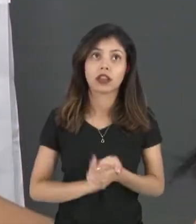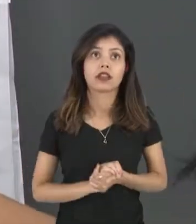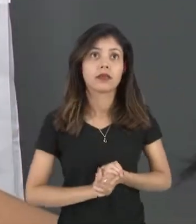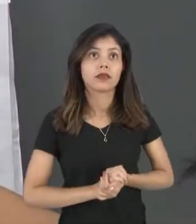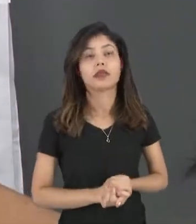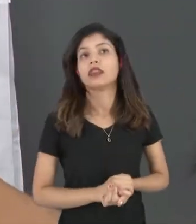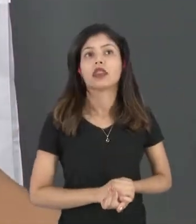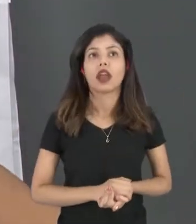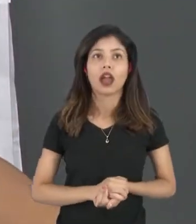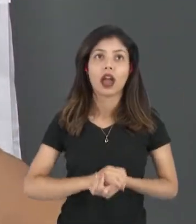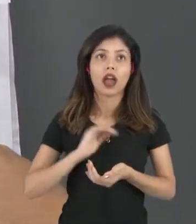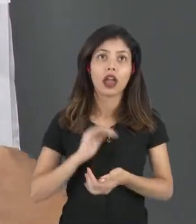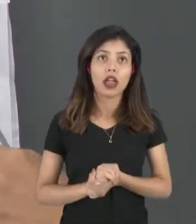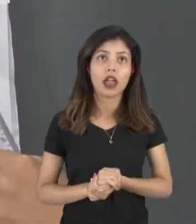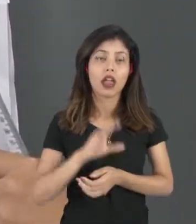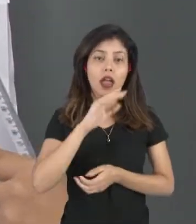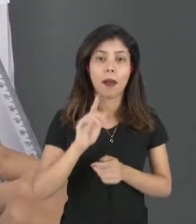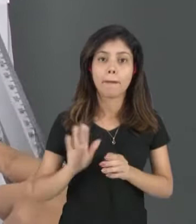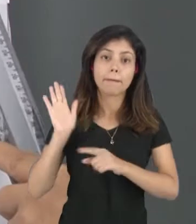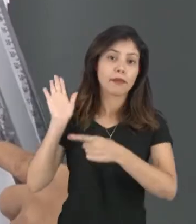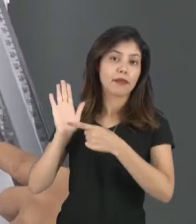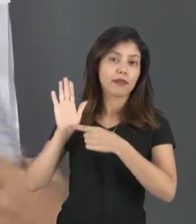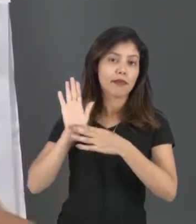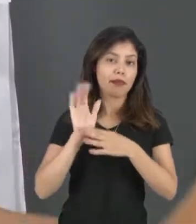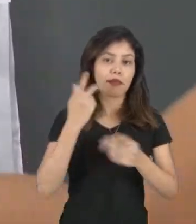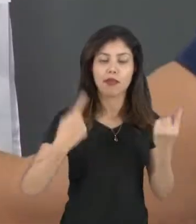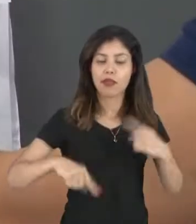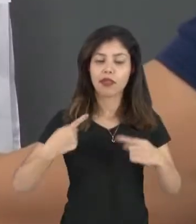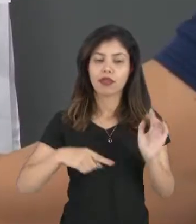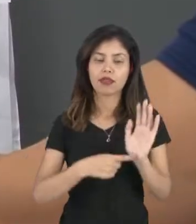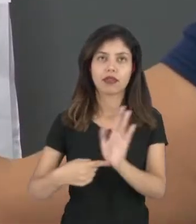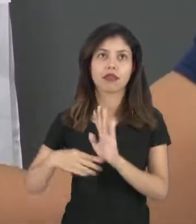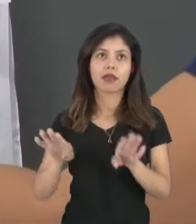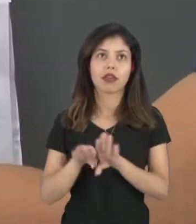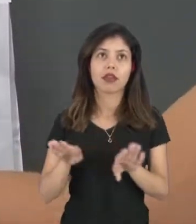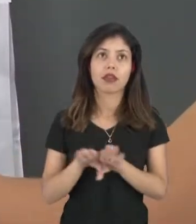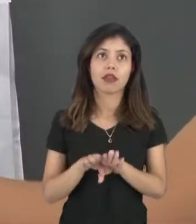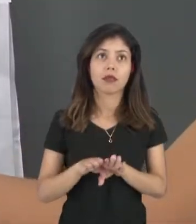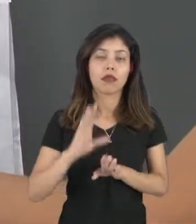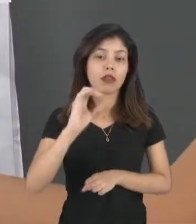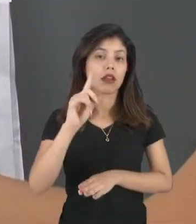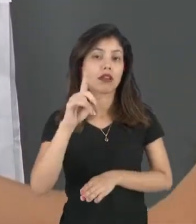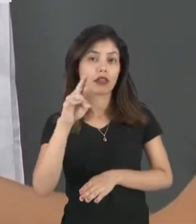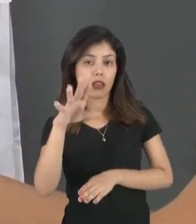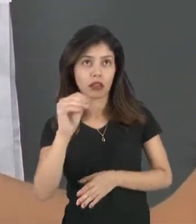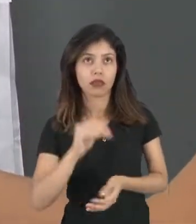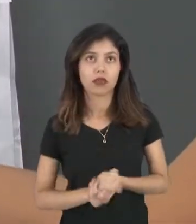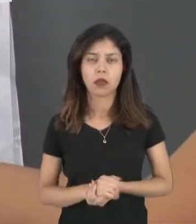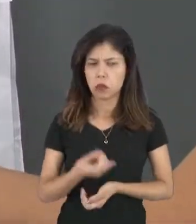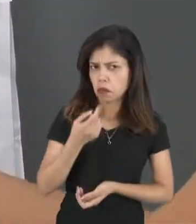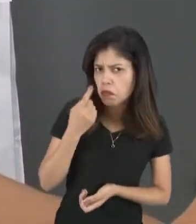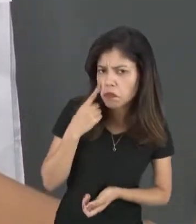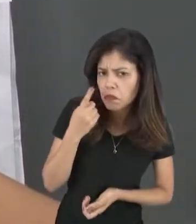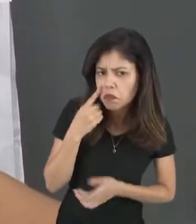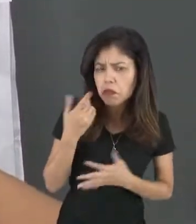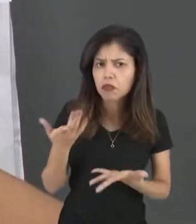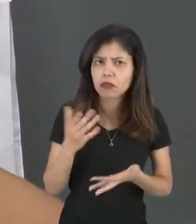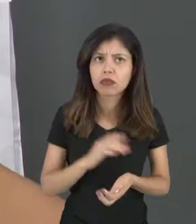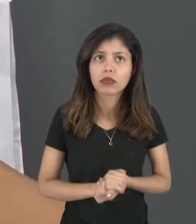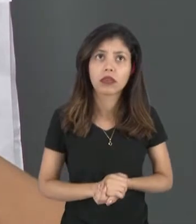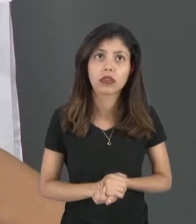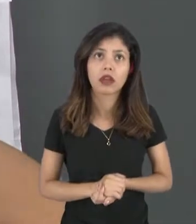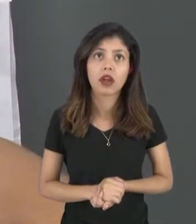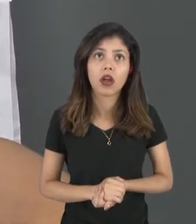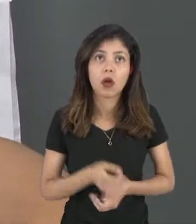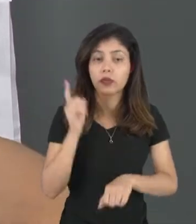política, a saúde pública é um dos projetos mais prometidos pelos atônitos candidatos. O interessante é que com o tempo